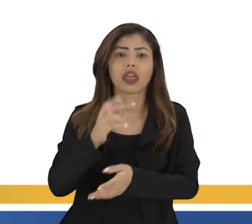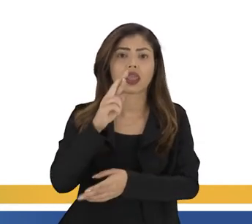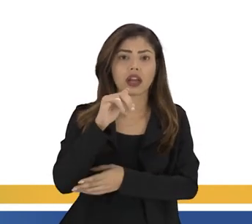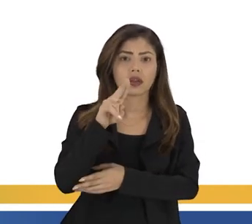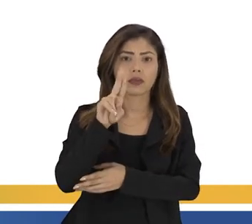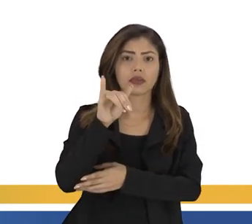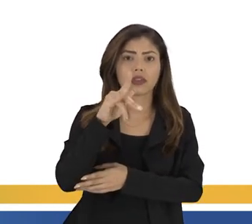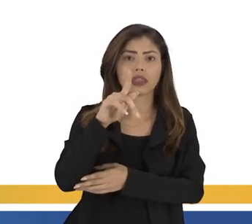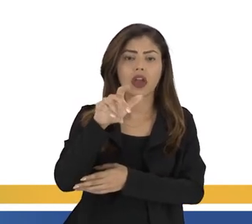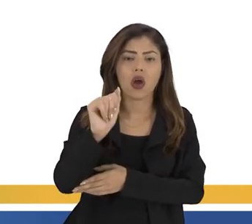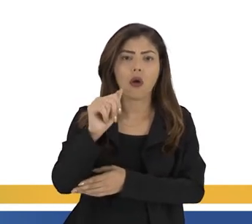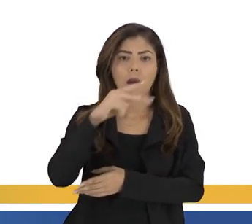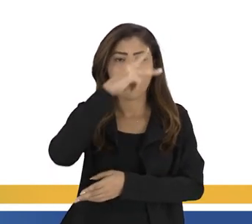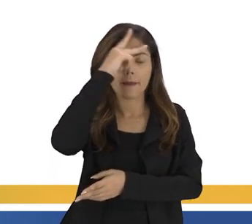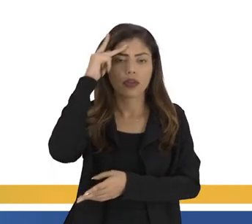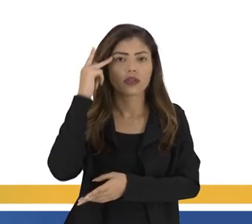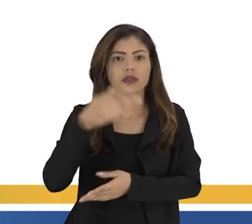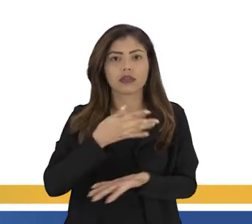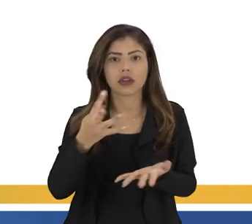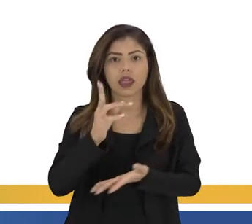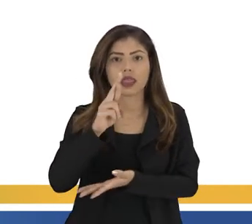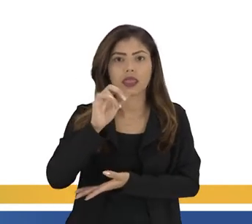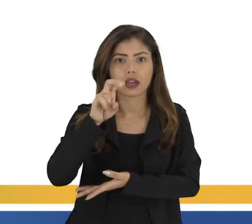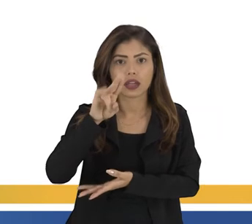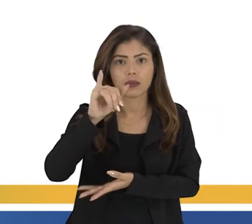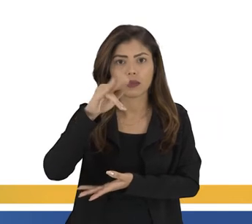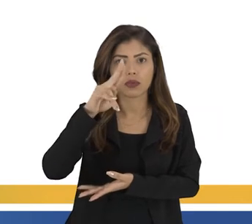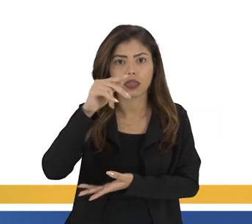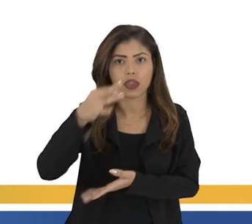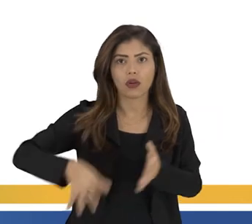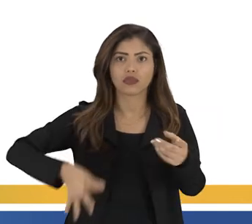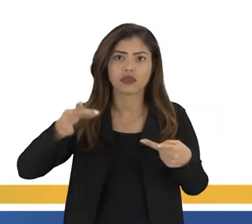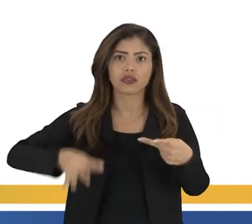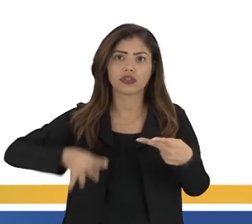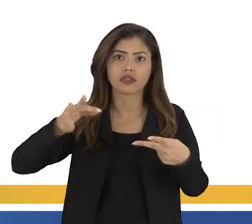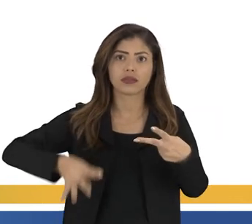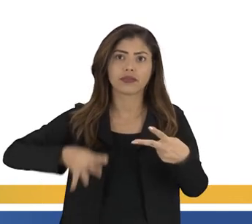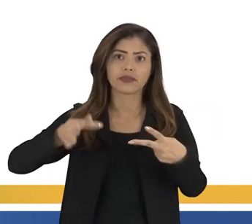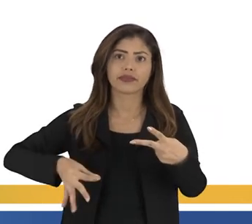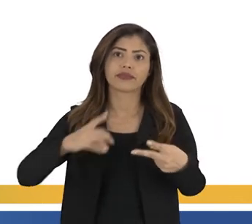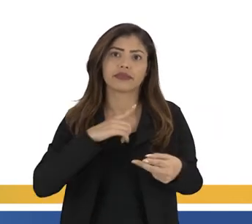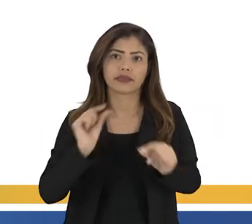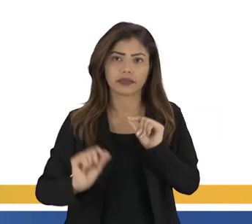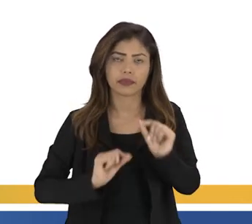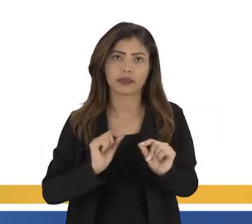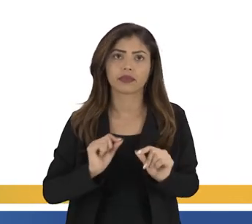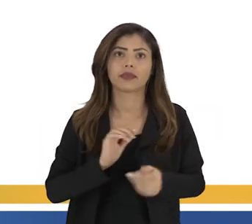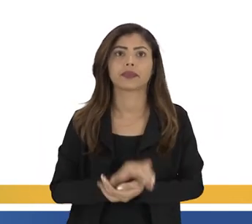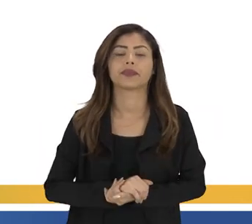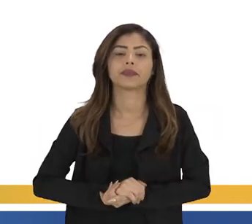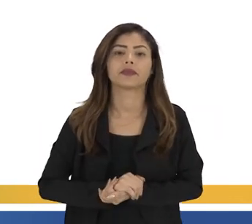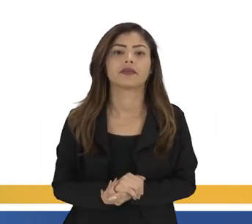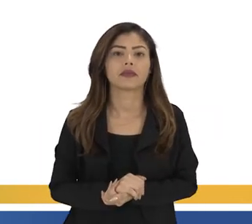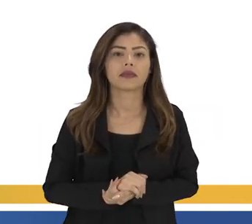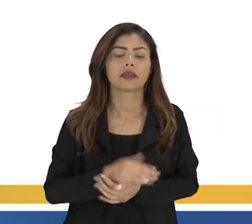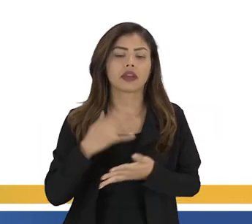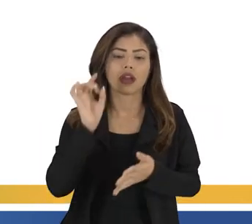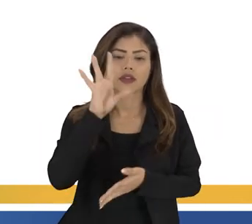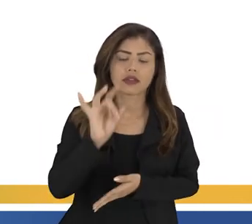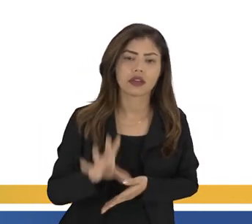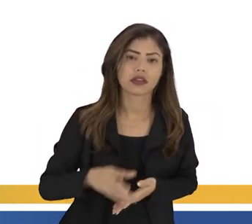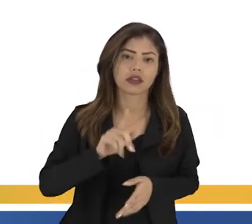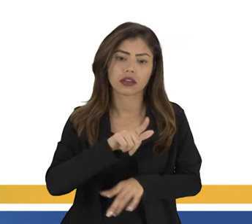então são decisões tomadas pelos tribunais então naquela época o digesto representava também isso as decisões